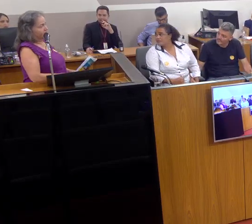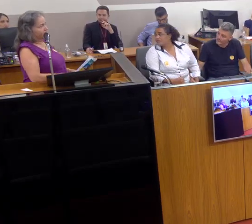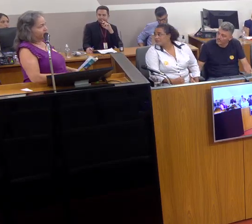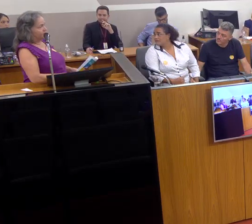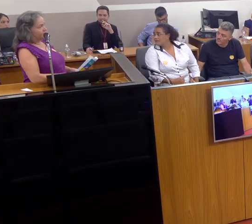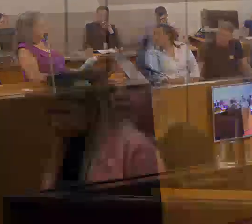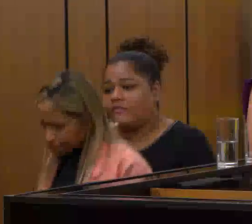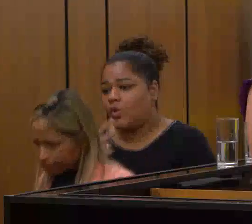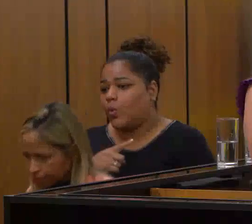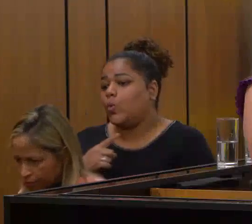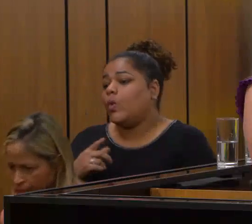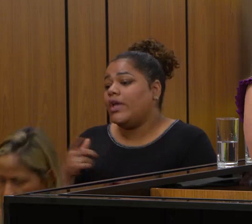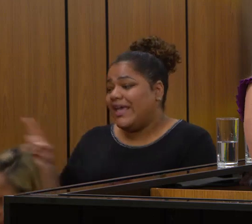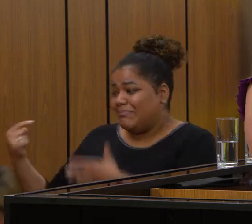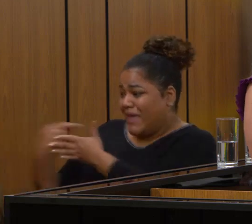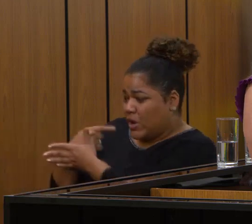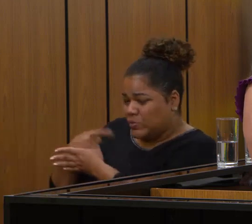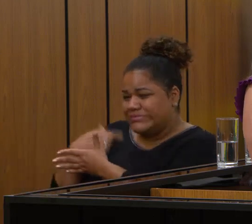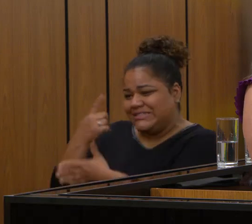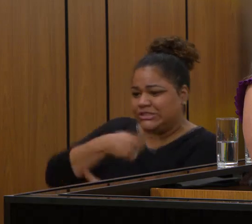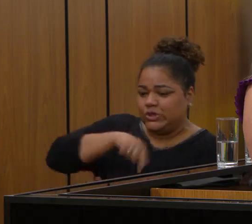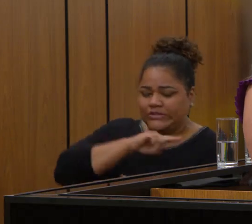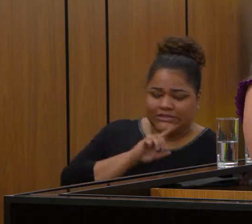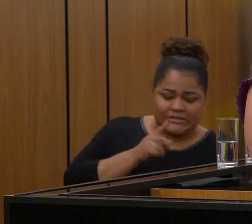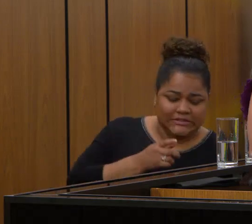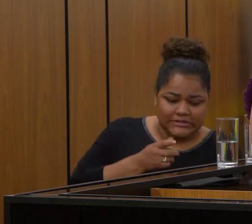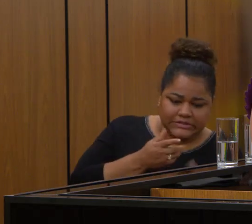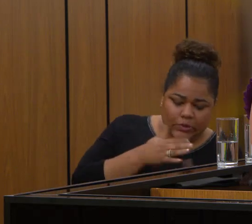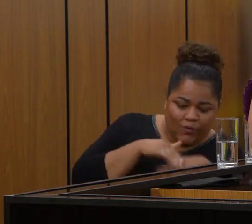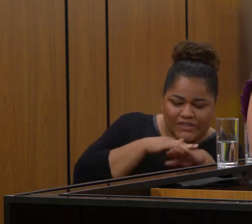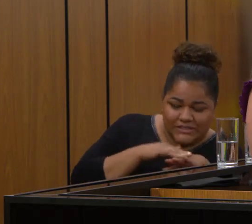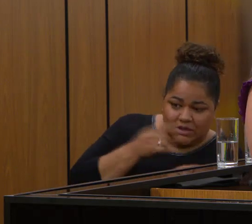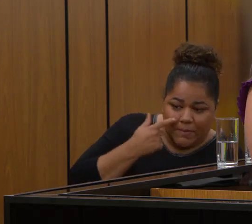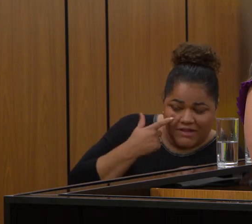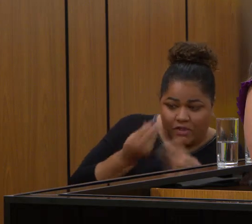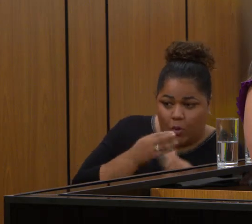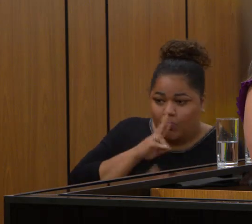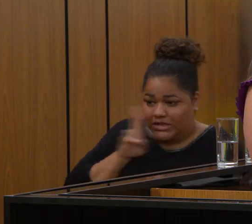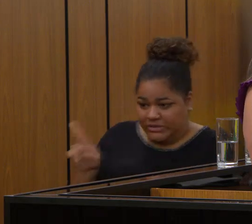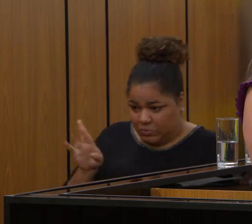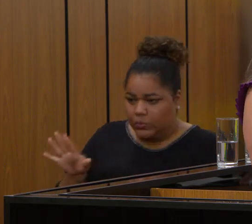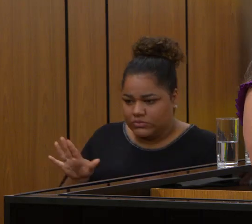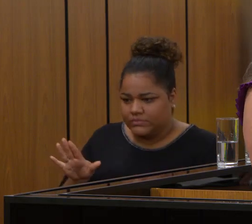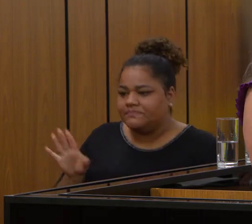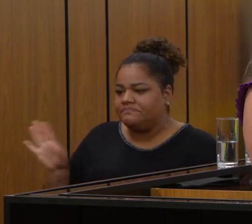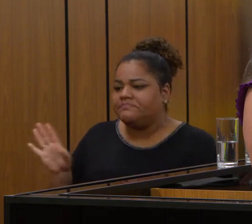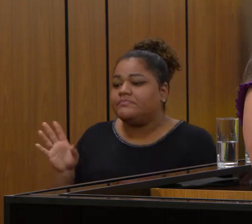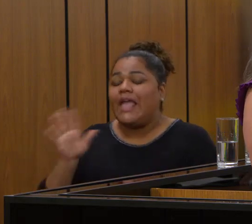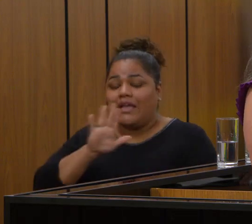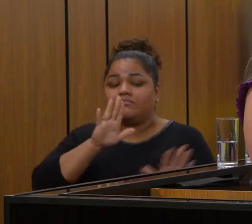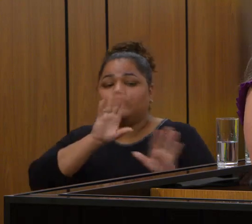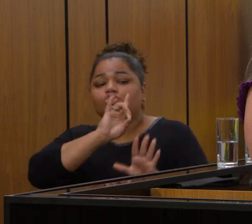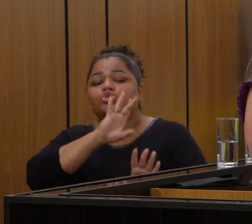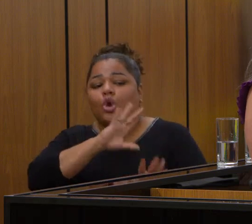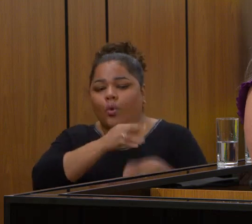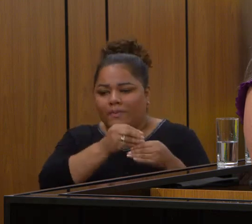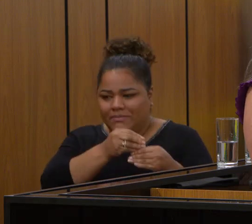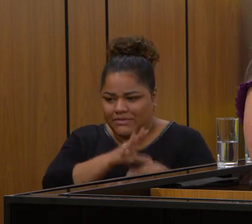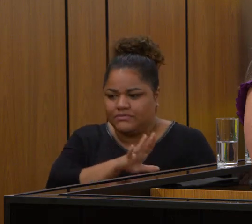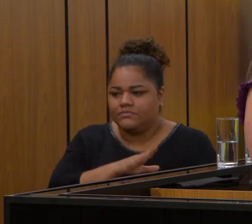questão outra de ontem deu entrada no juizado especial cível